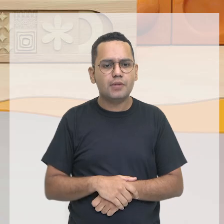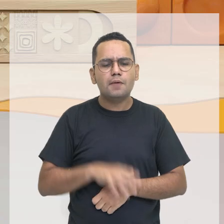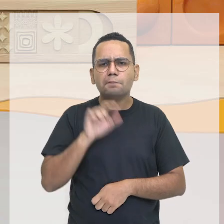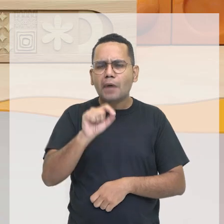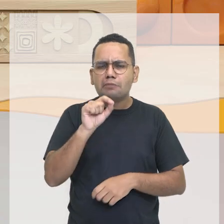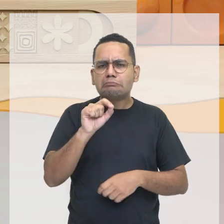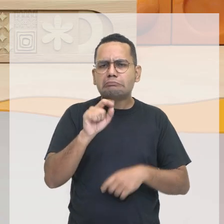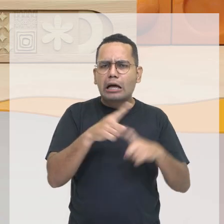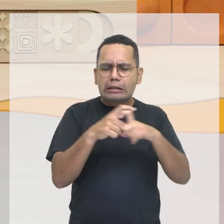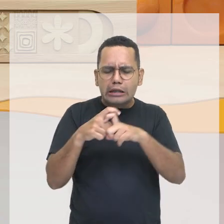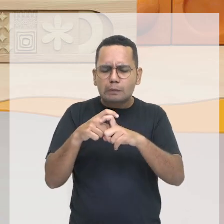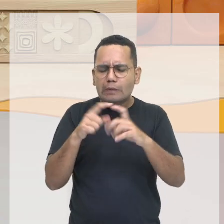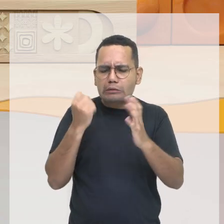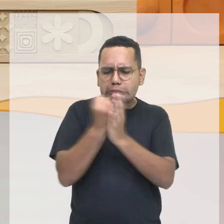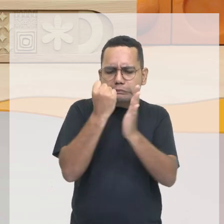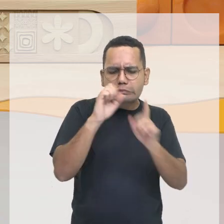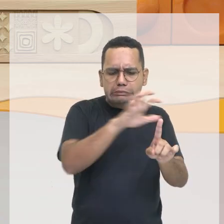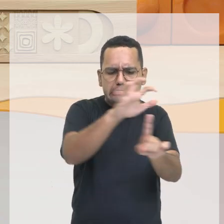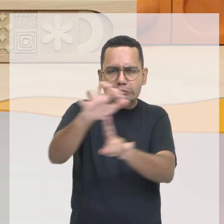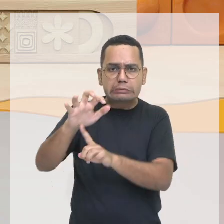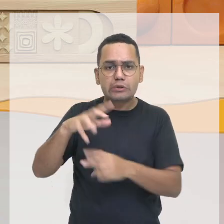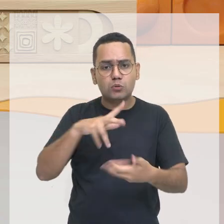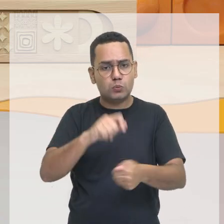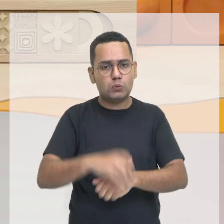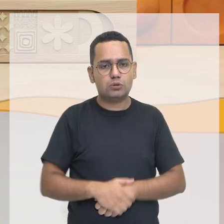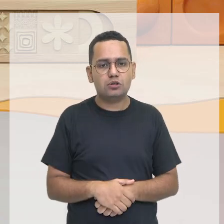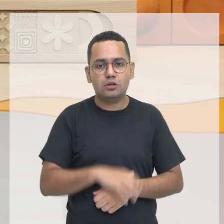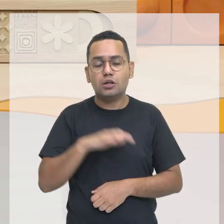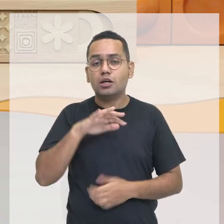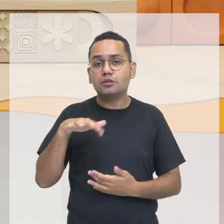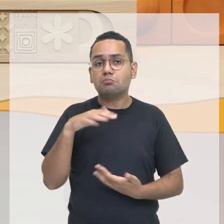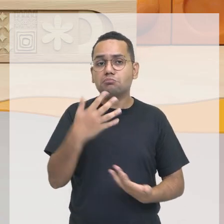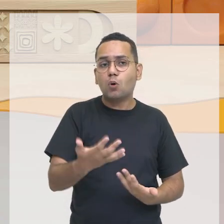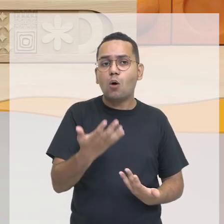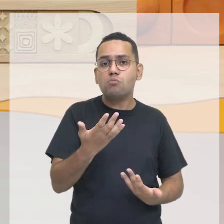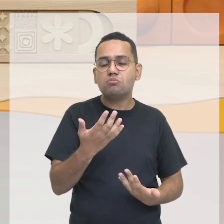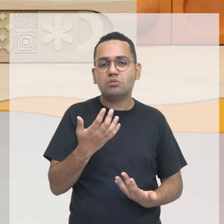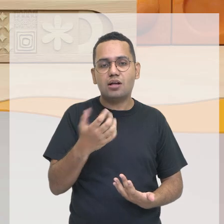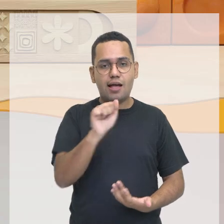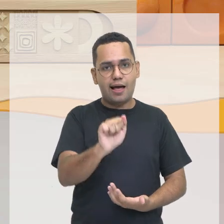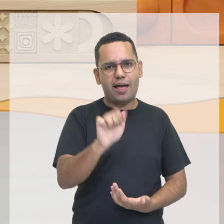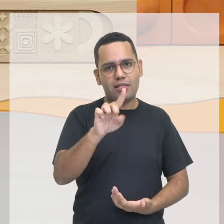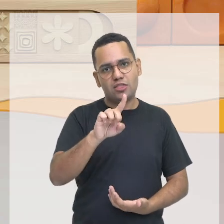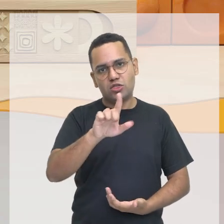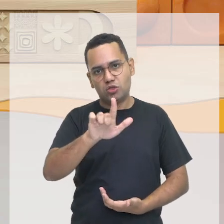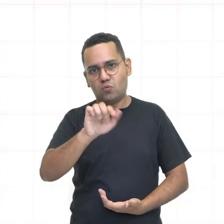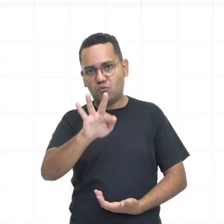a figura que vai representar o nazismo é justamente quem? Adolf Hitler, certo?